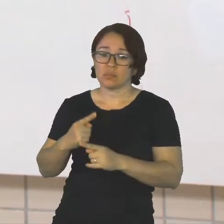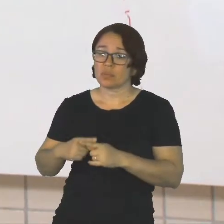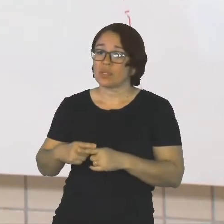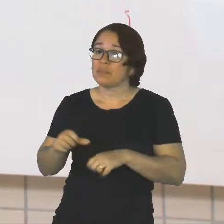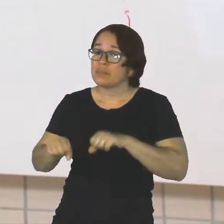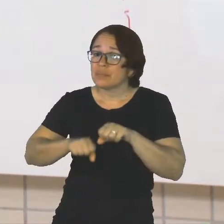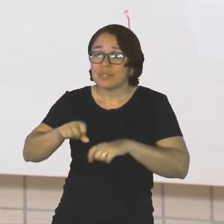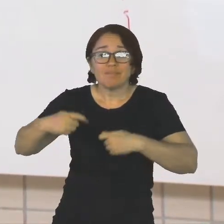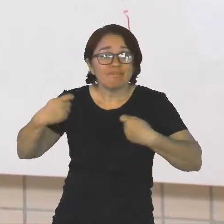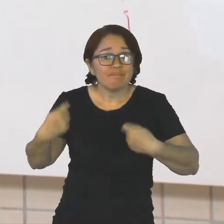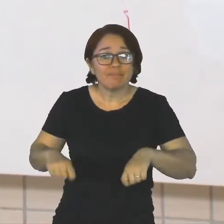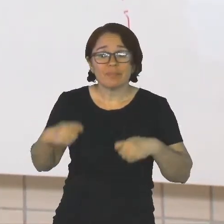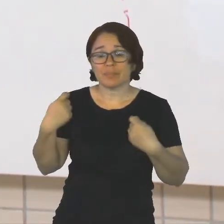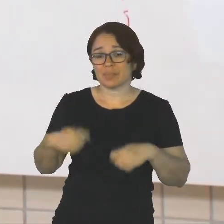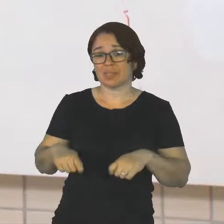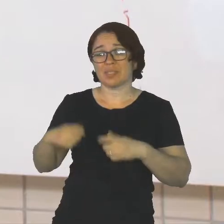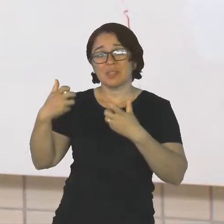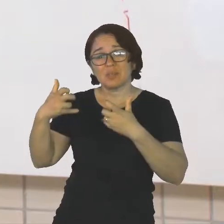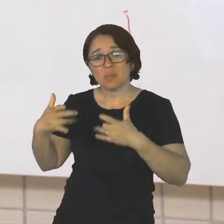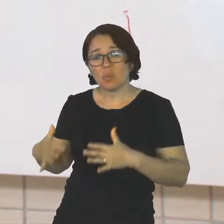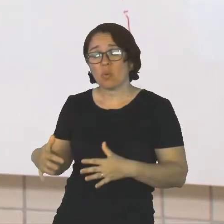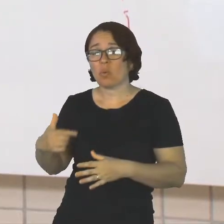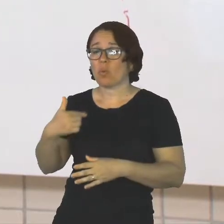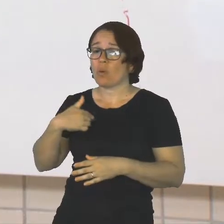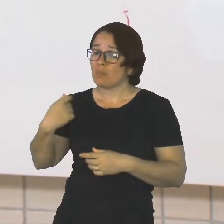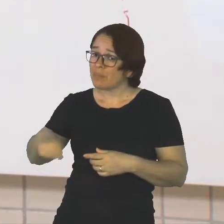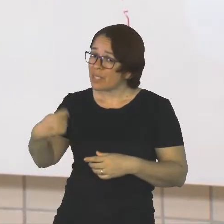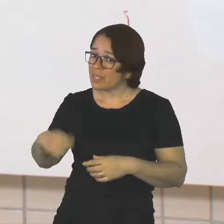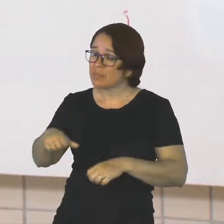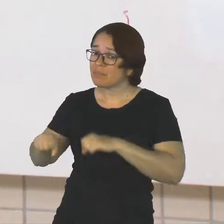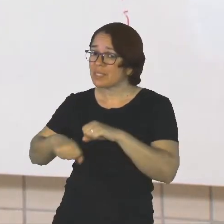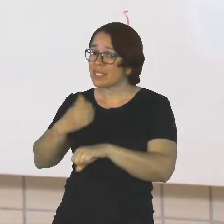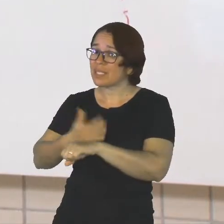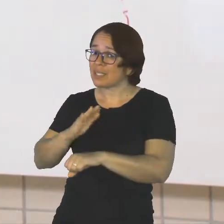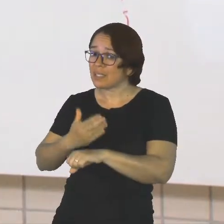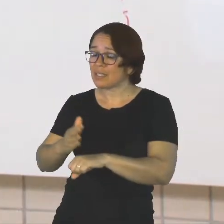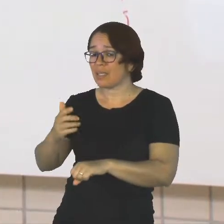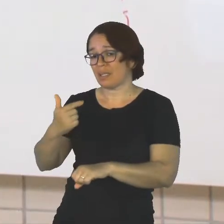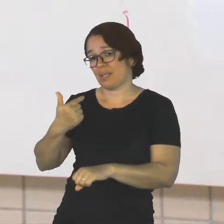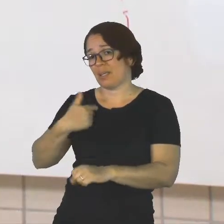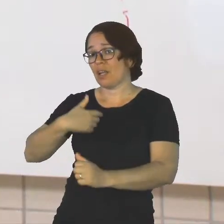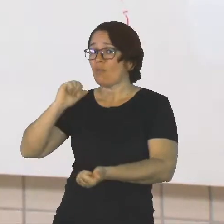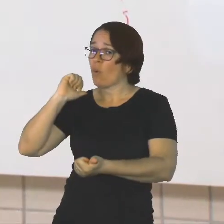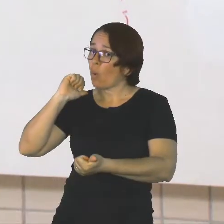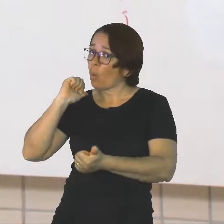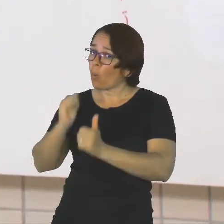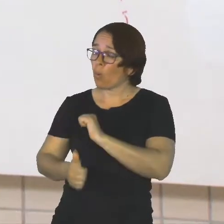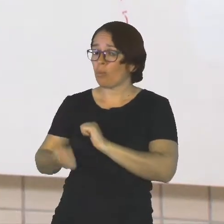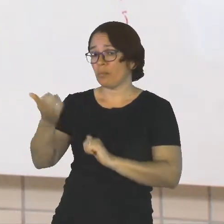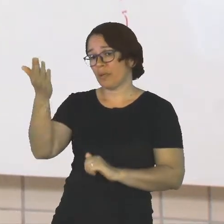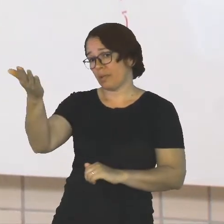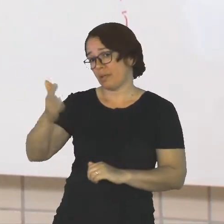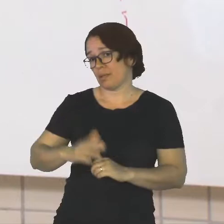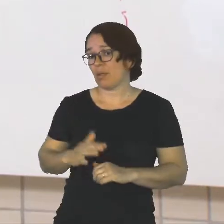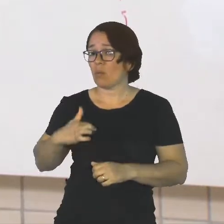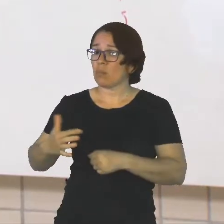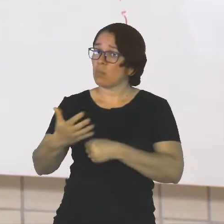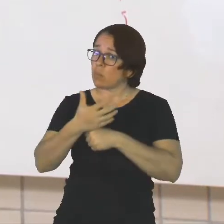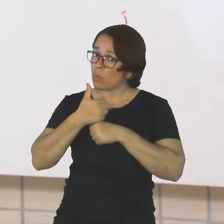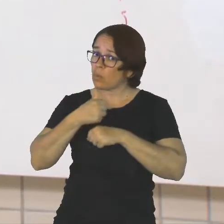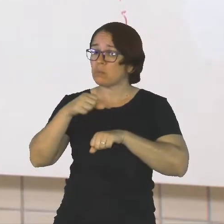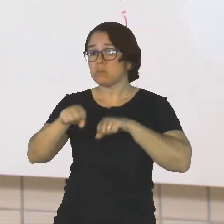da bicicleta, ele justificou que precisa da bicicleta porque ele é um atleta, ele é um ciclista